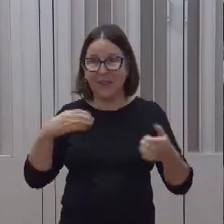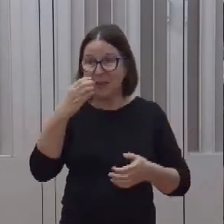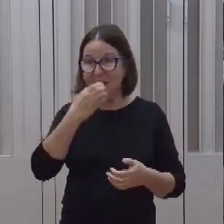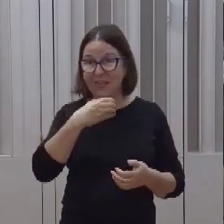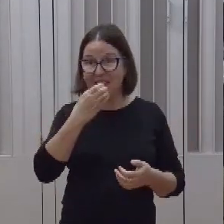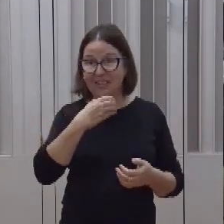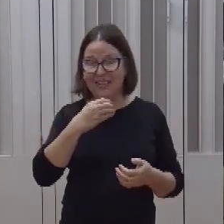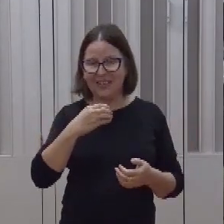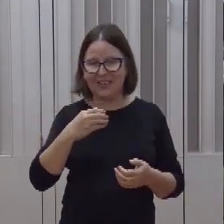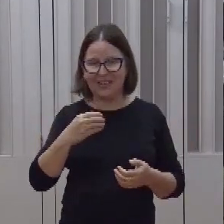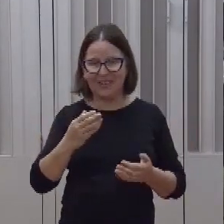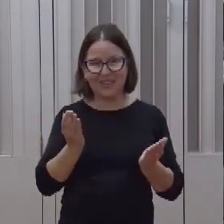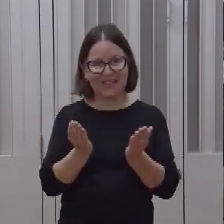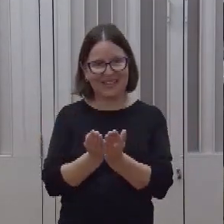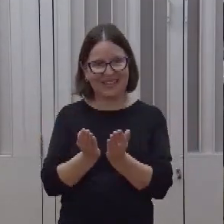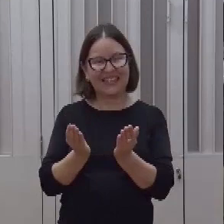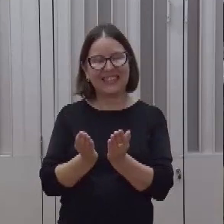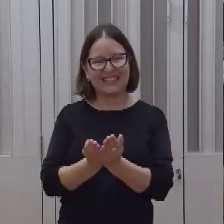frutificação do cristão